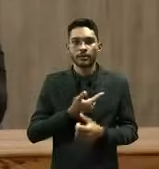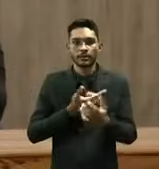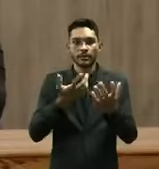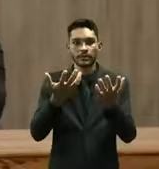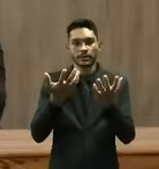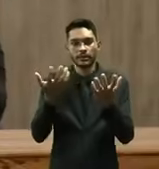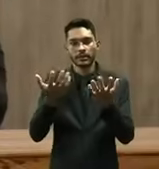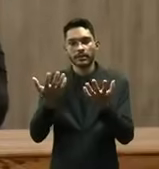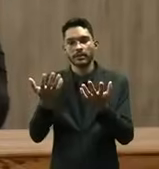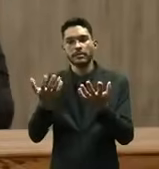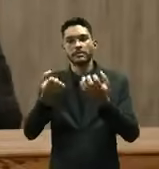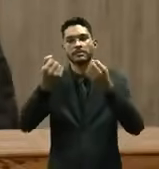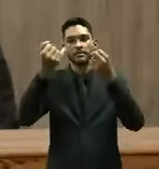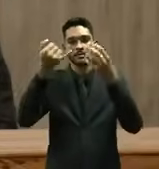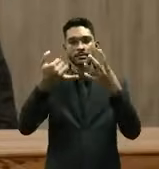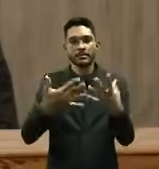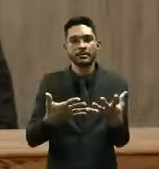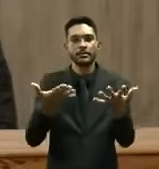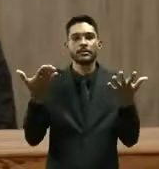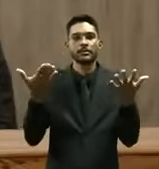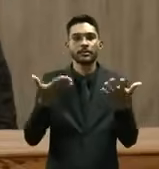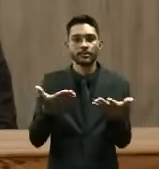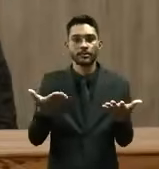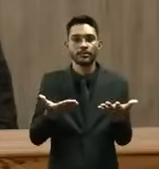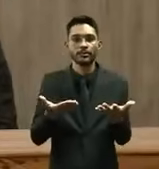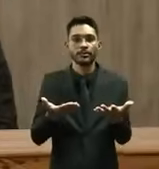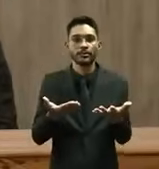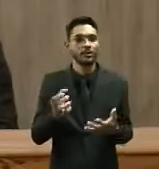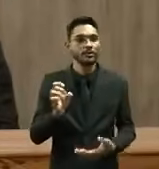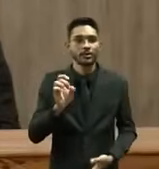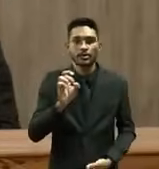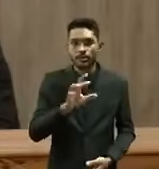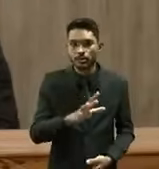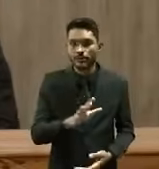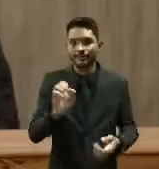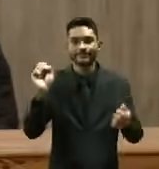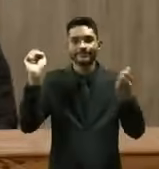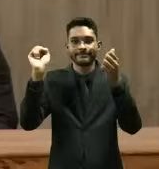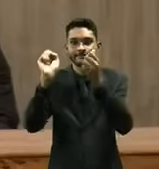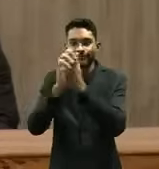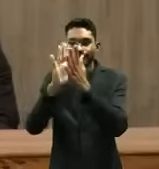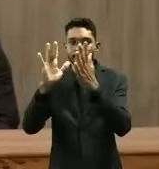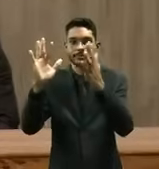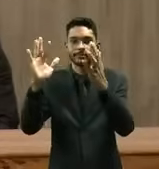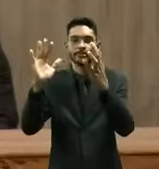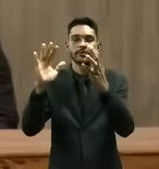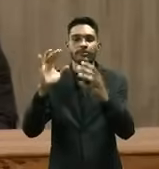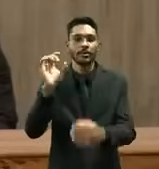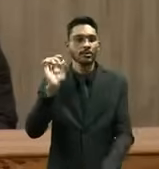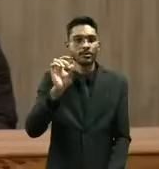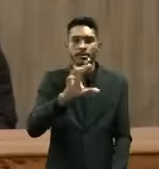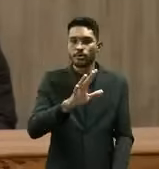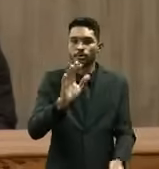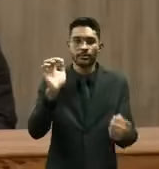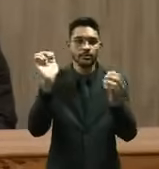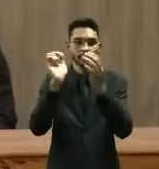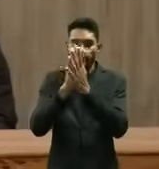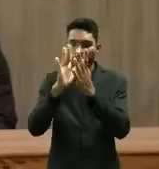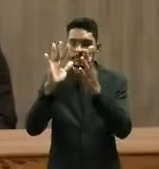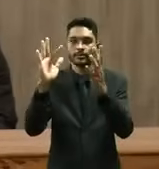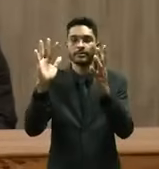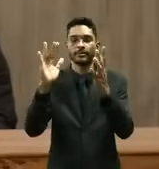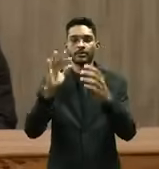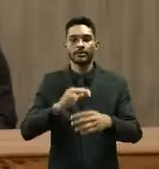falar sobre isso é só para glorificar digam comigo só para glorificar está aí no